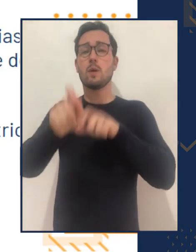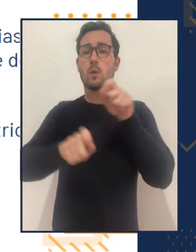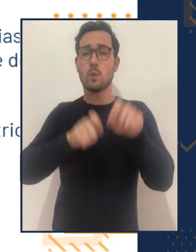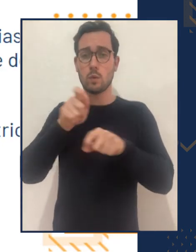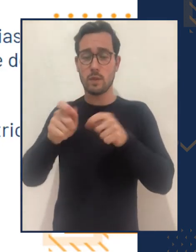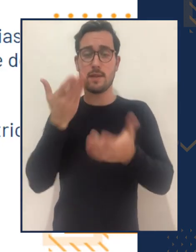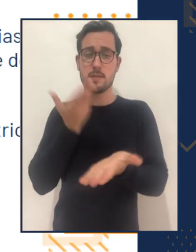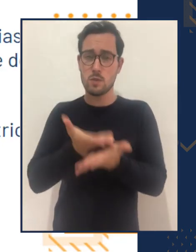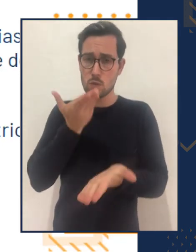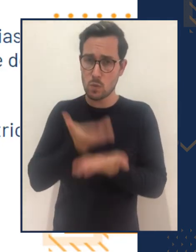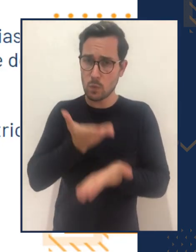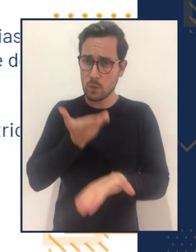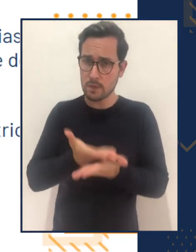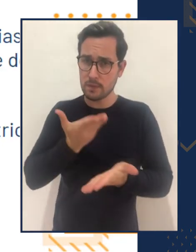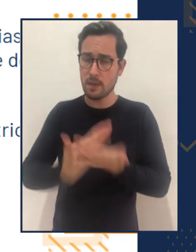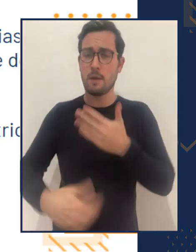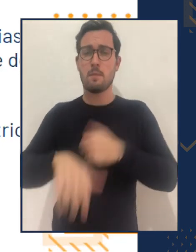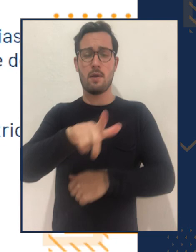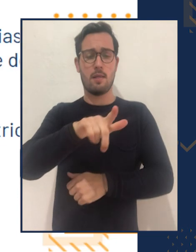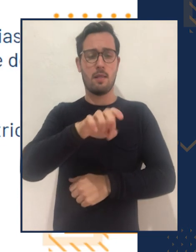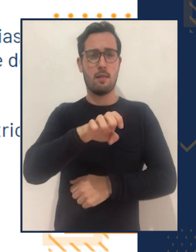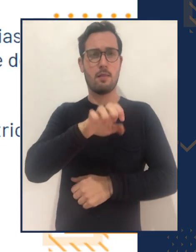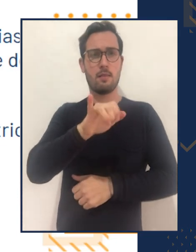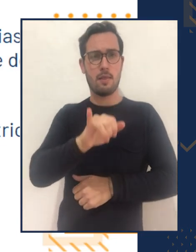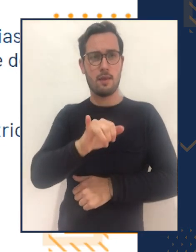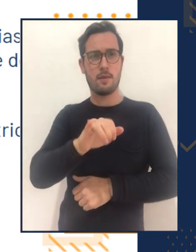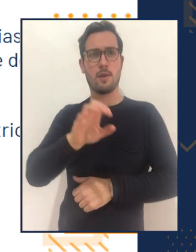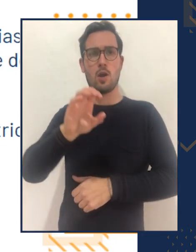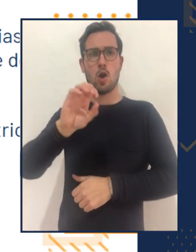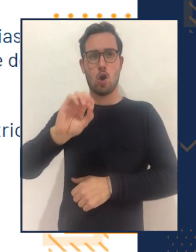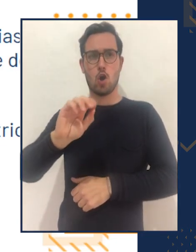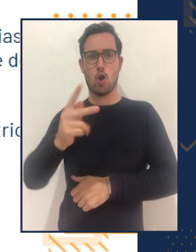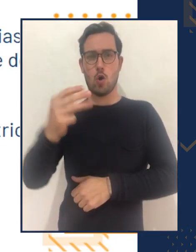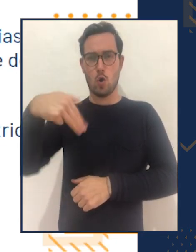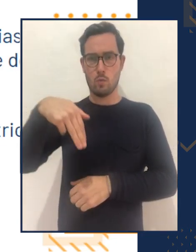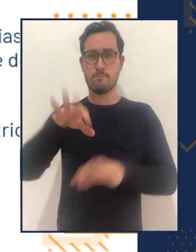energia elétrica. Também estudamos as leis